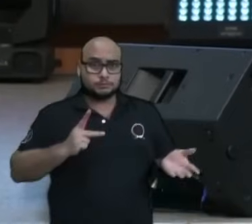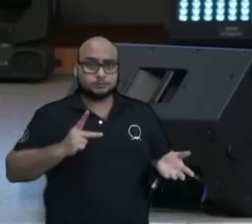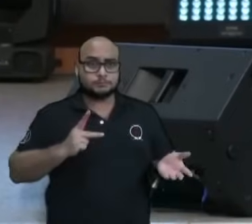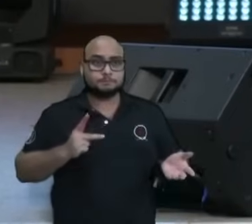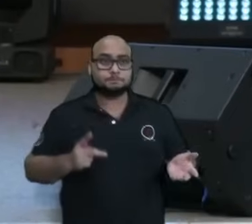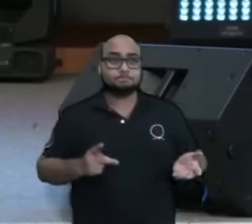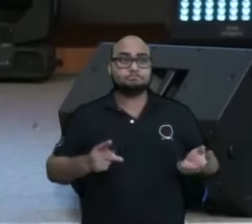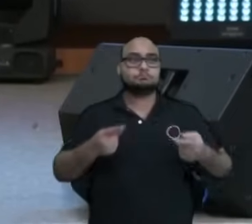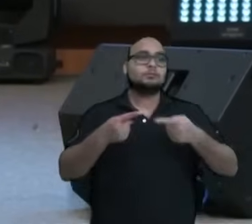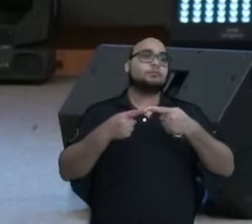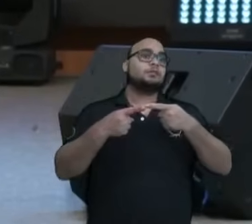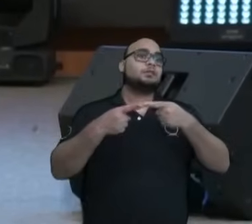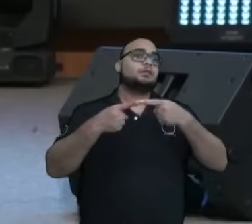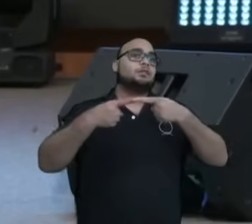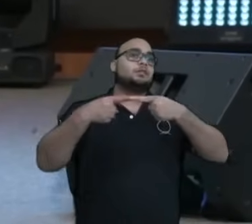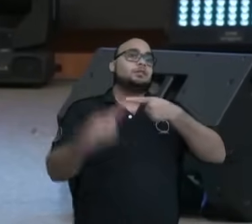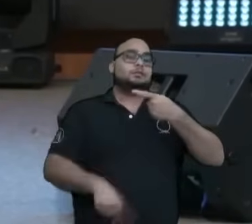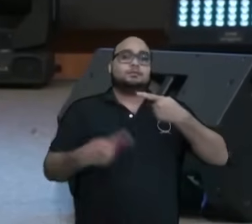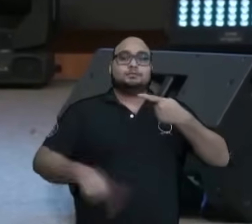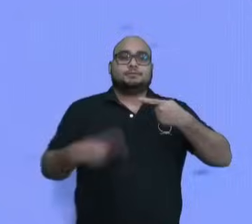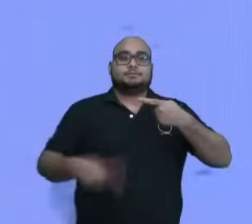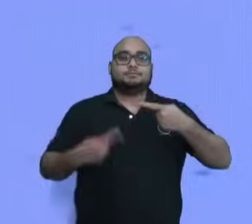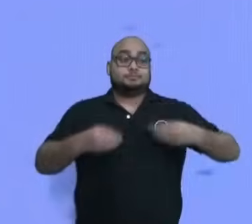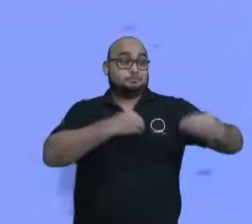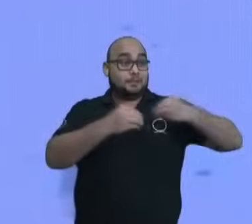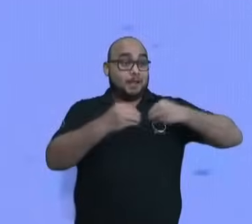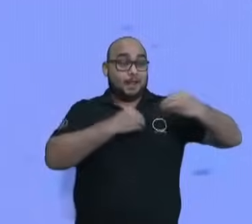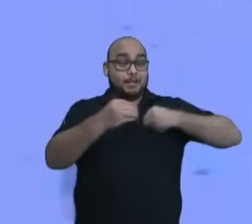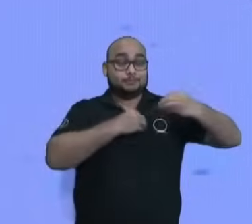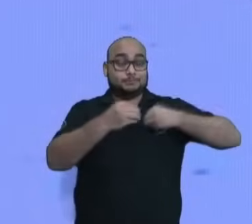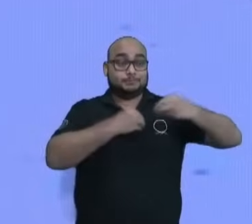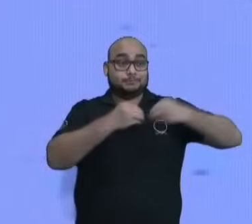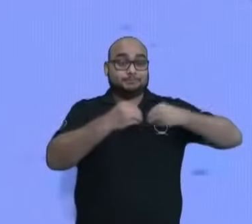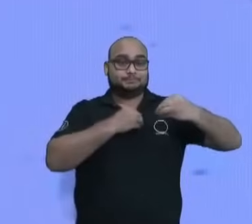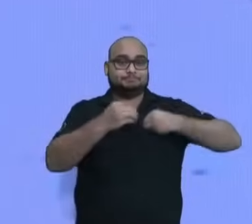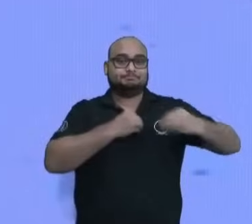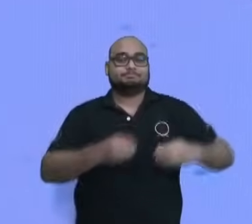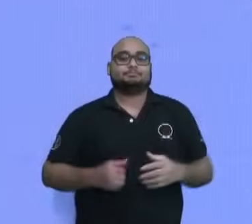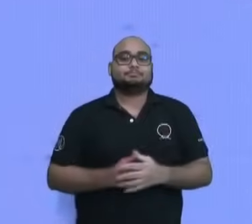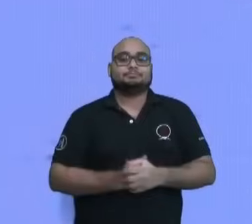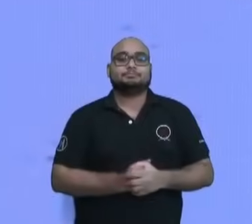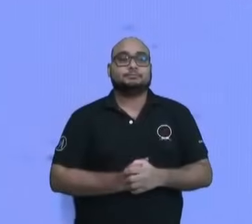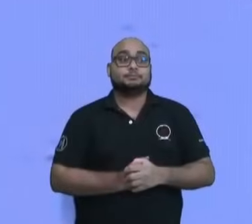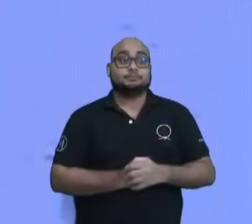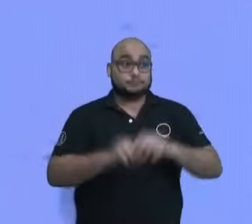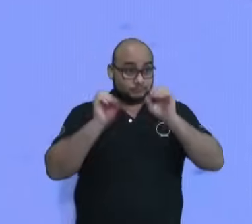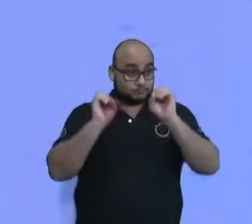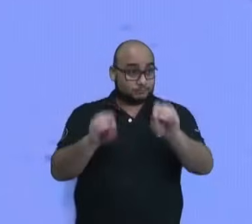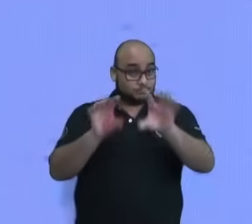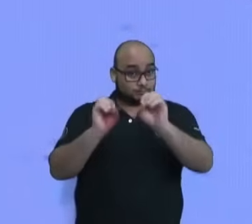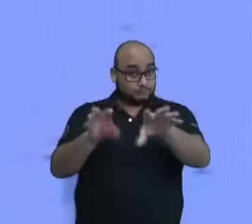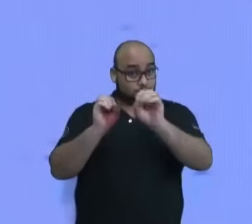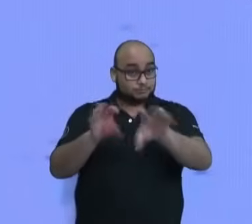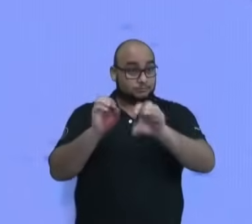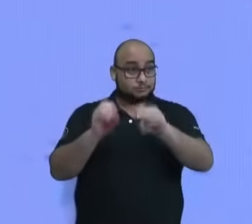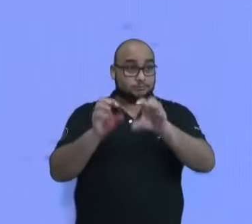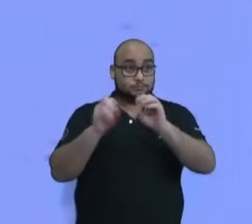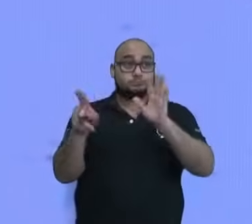iniquidade doutrinas de demônio deturpar a teologia essa aqui é